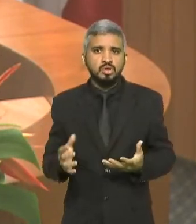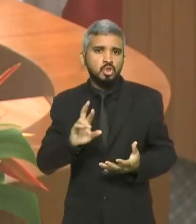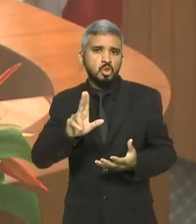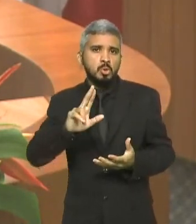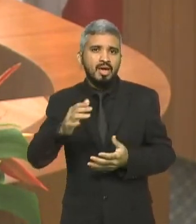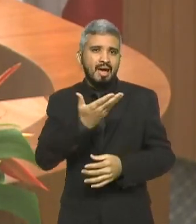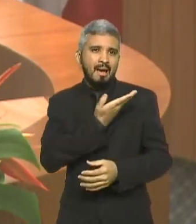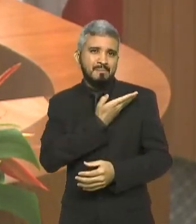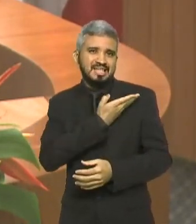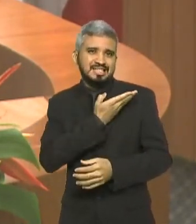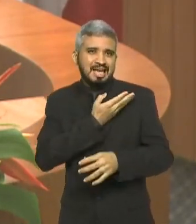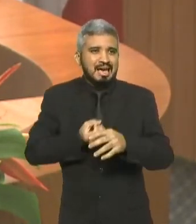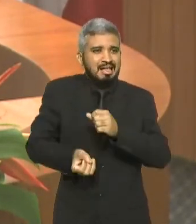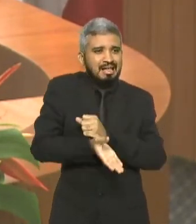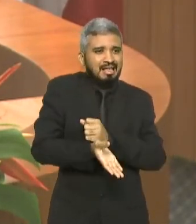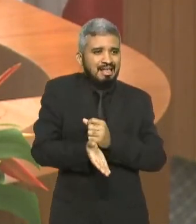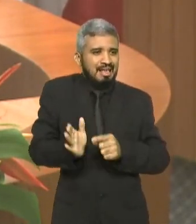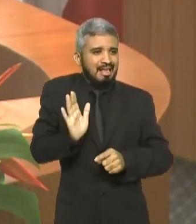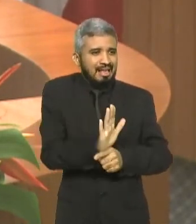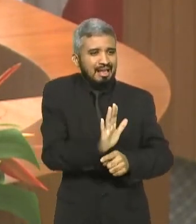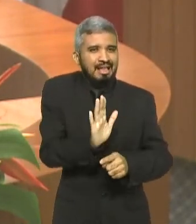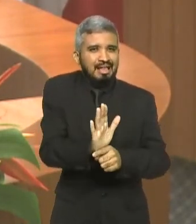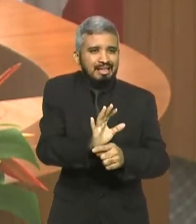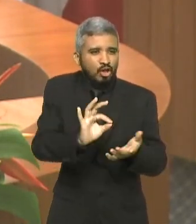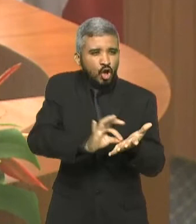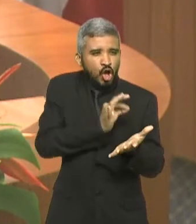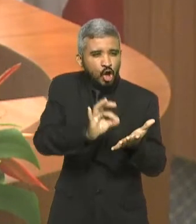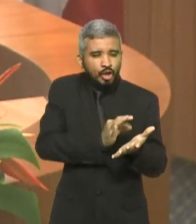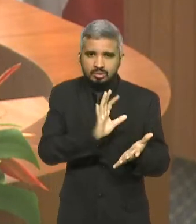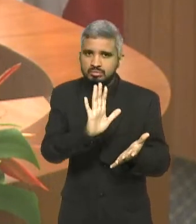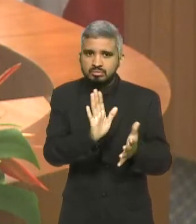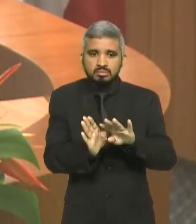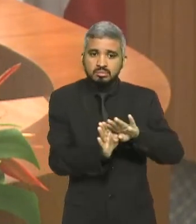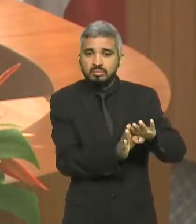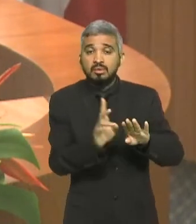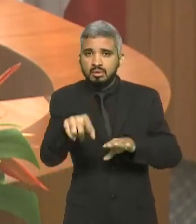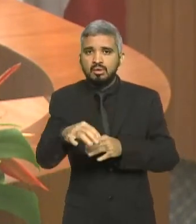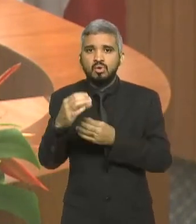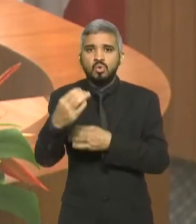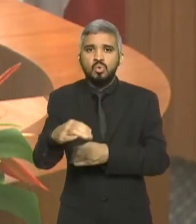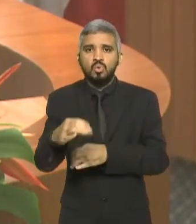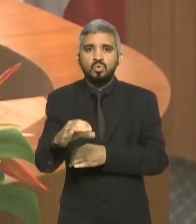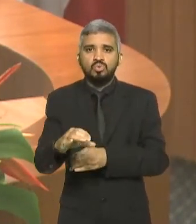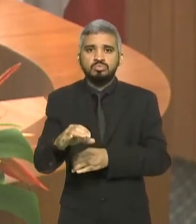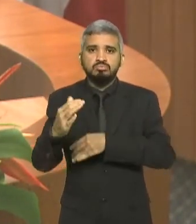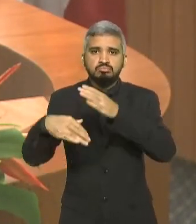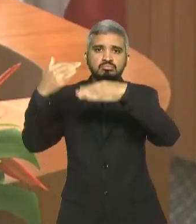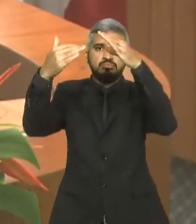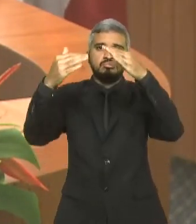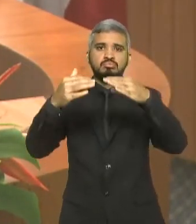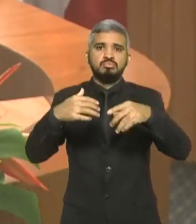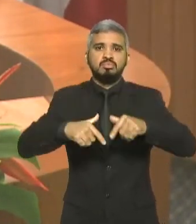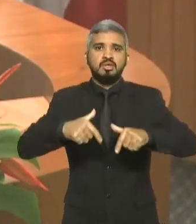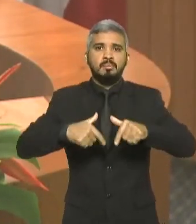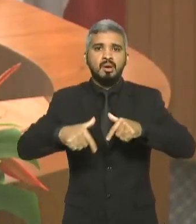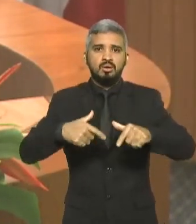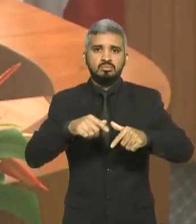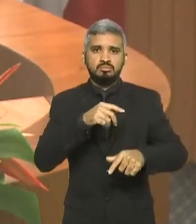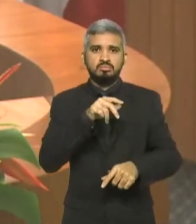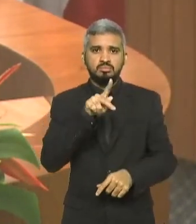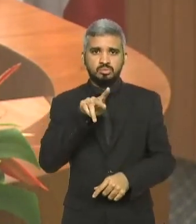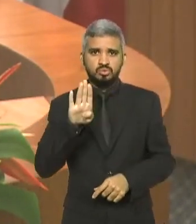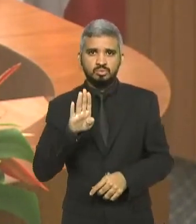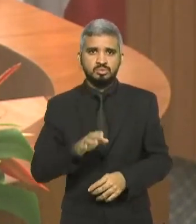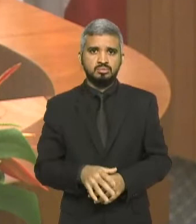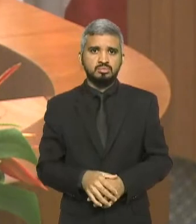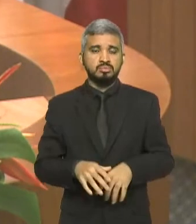de amizade, sem depender de quem indique, para melhorar o serviço público, moralidade no serviço público,